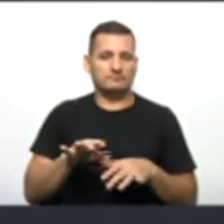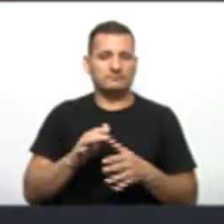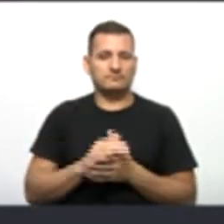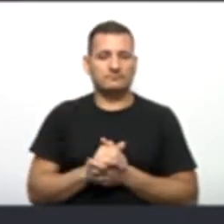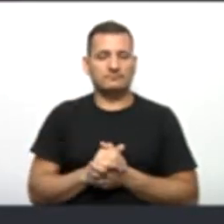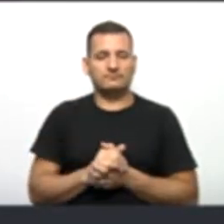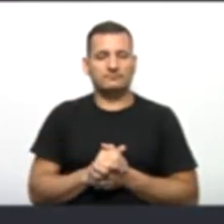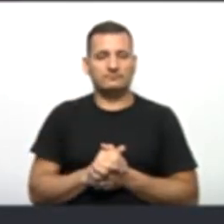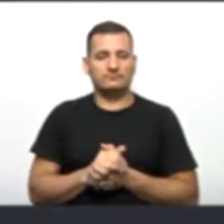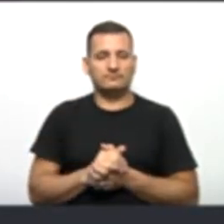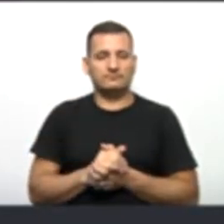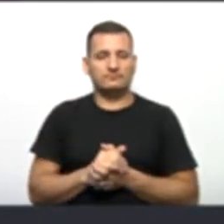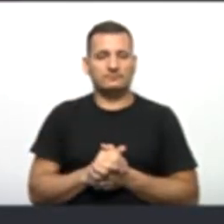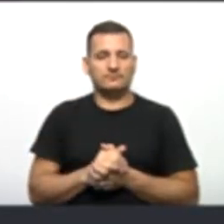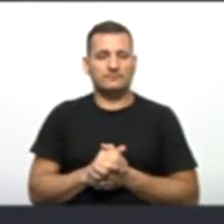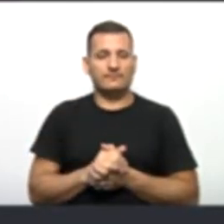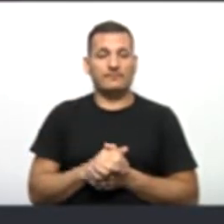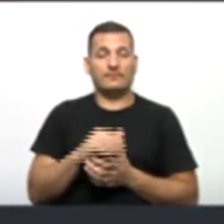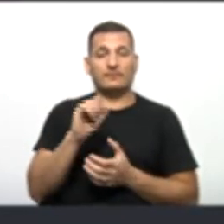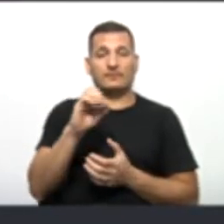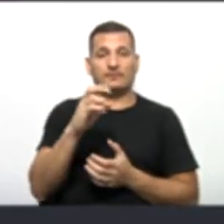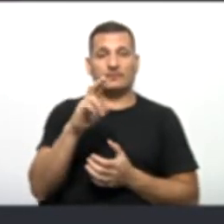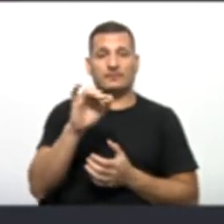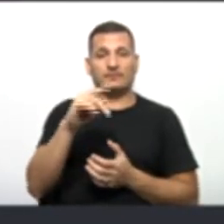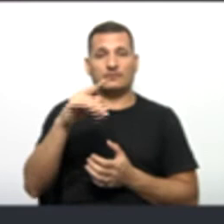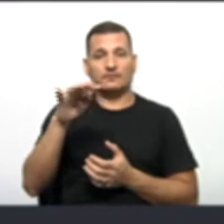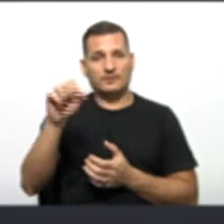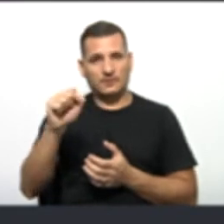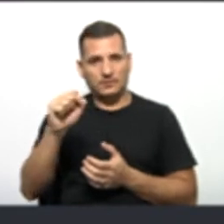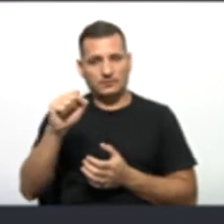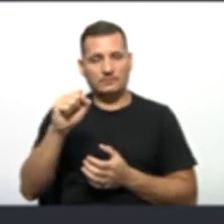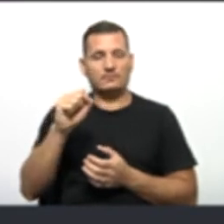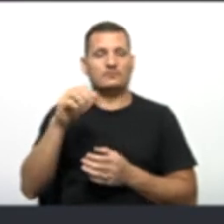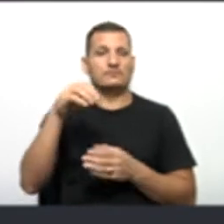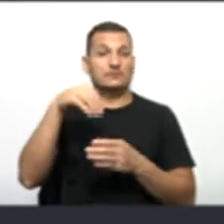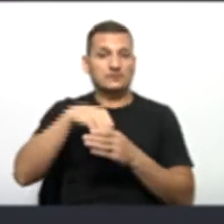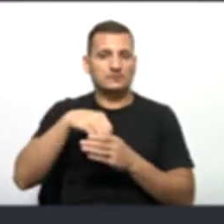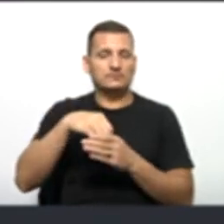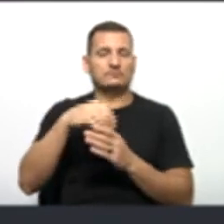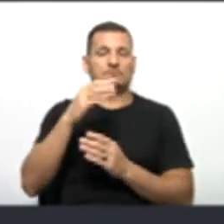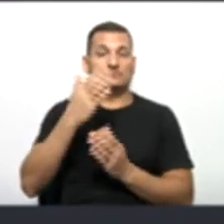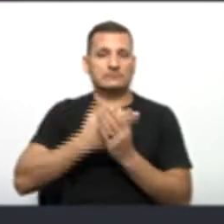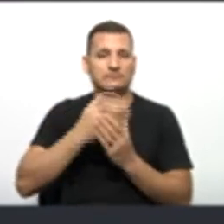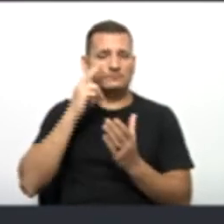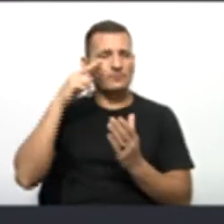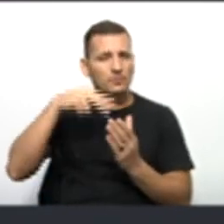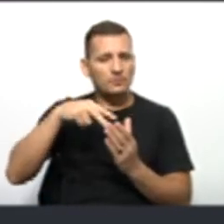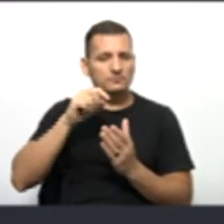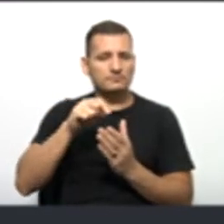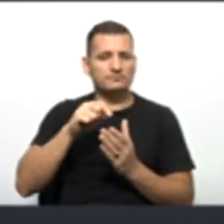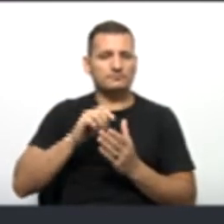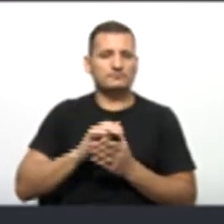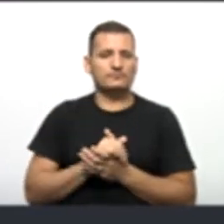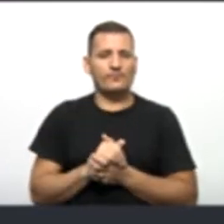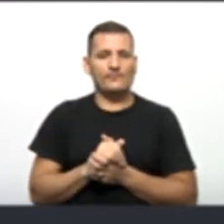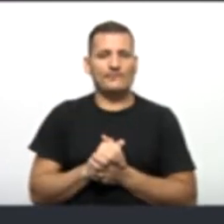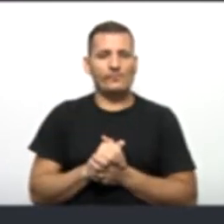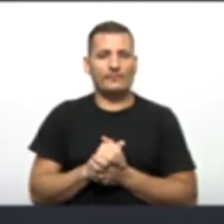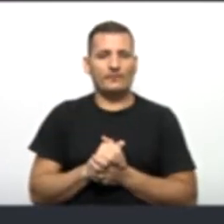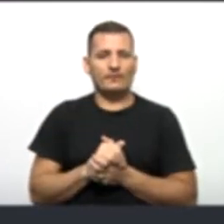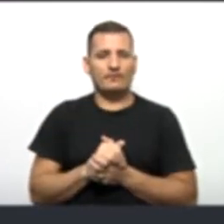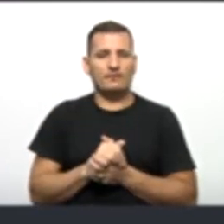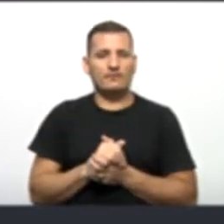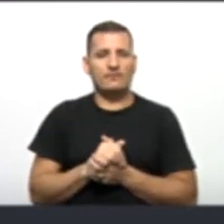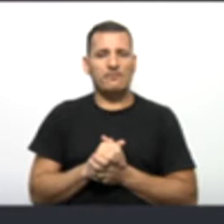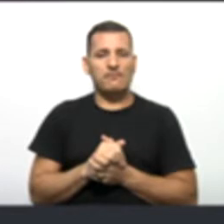scripts entra na parte do script dentro da pasta script eu vou olhar o que tem dentro dela opel